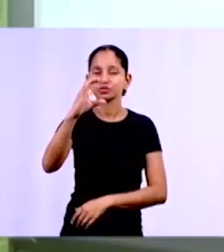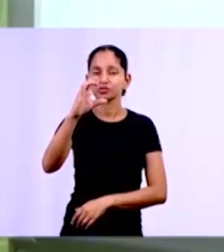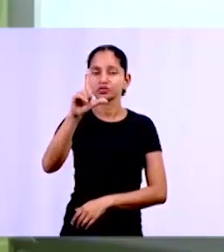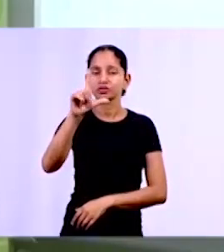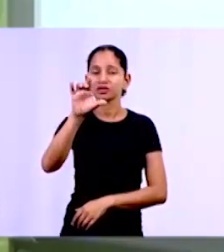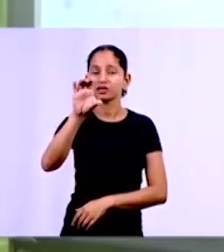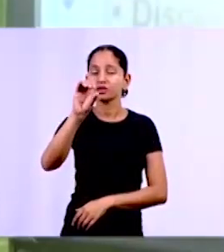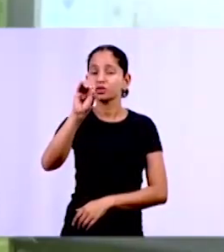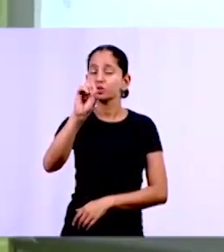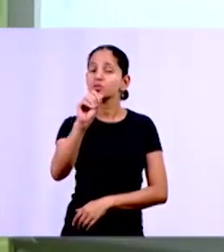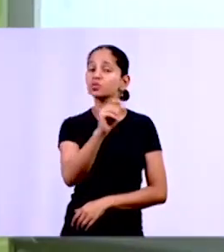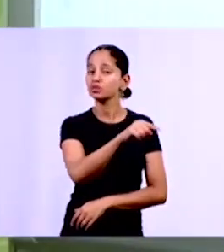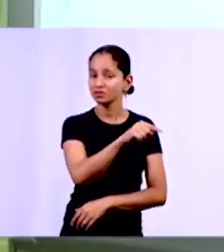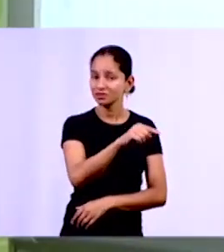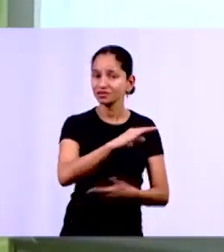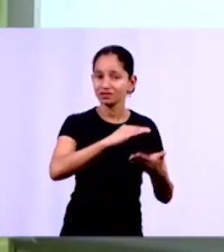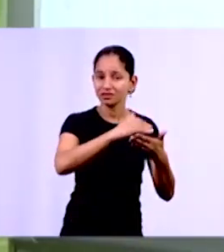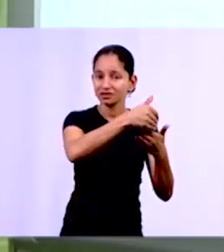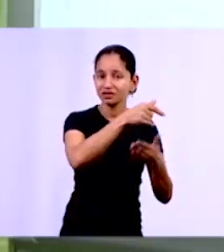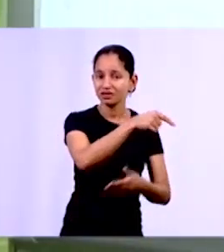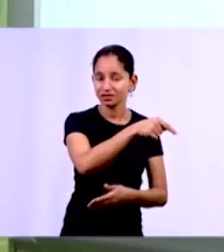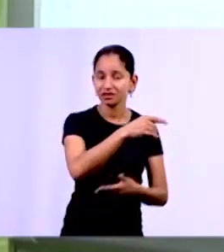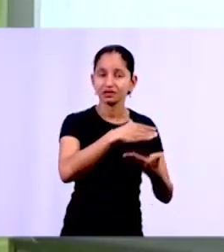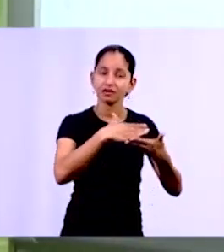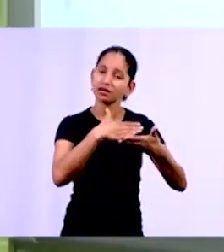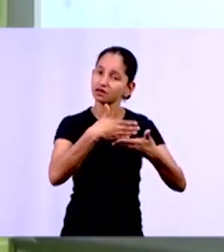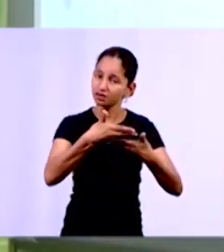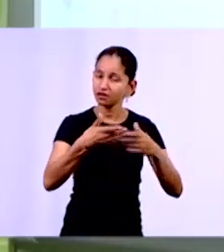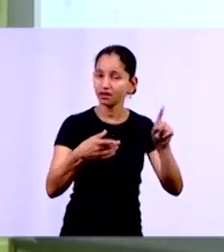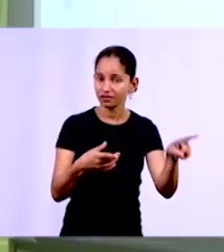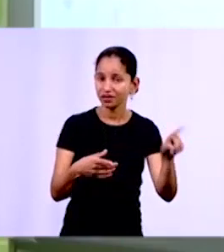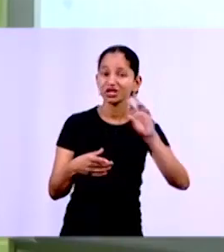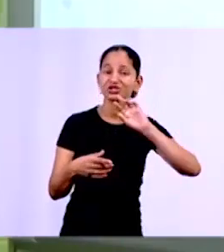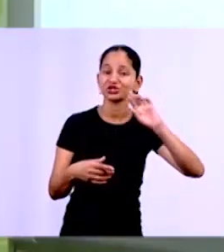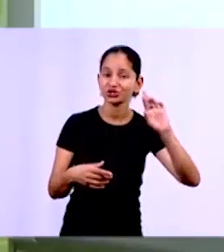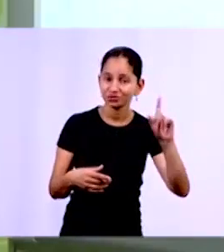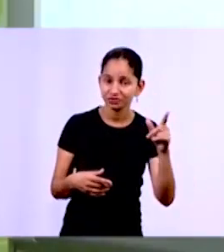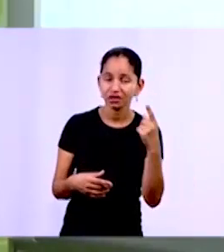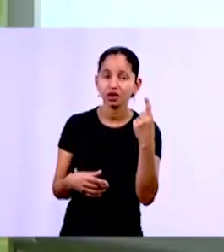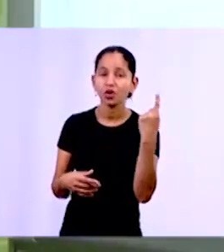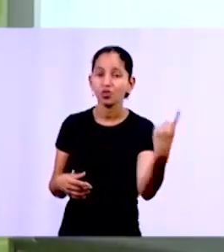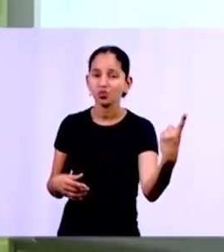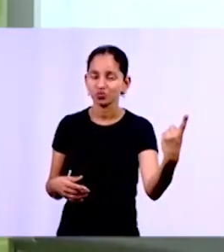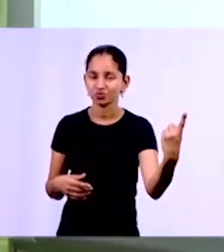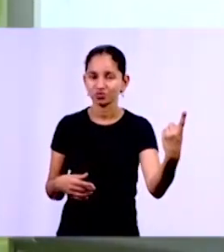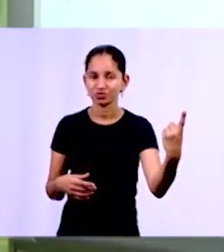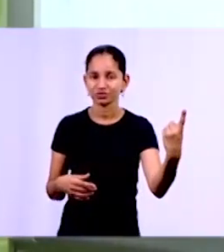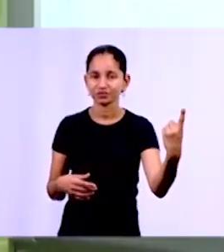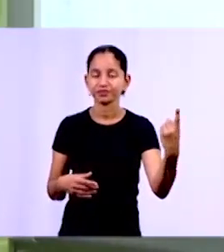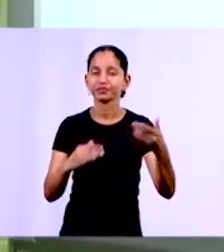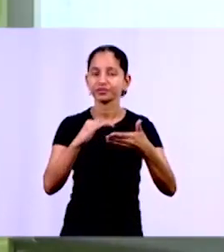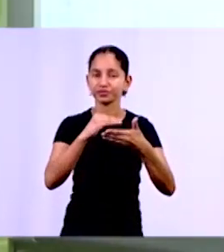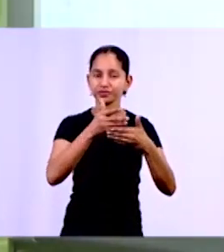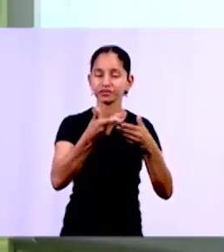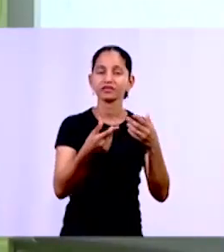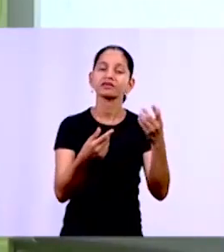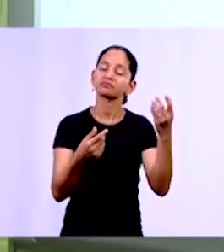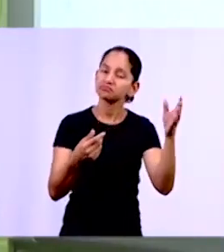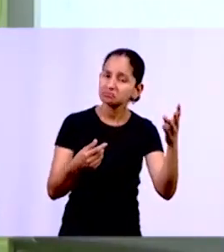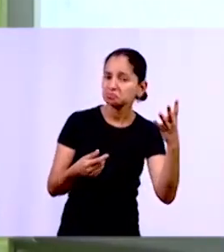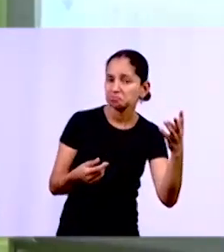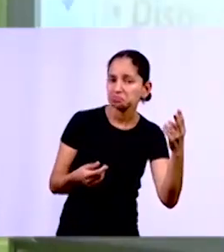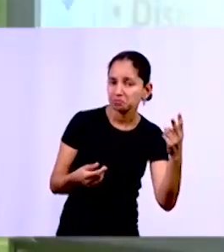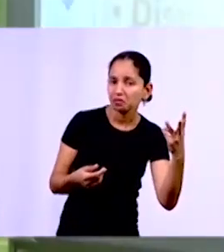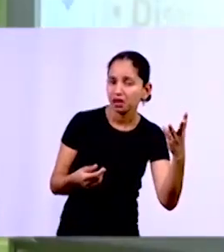núcleos é um mecanismo que processa. Então, eu tenho um único processador com 2 núcleos e 4